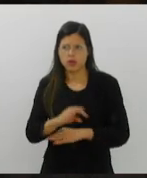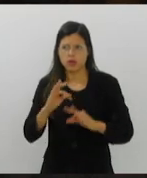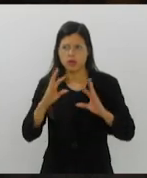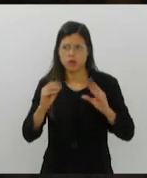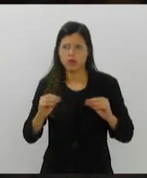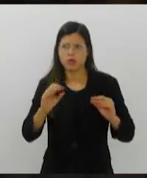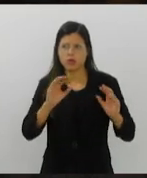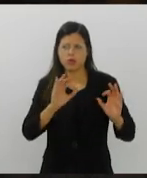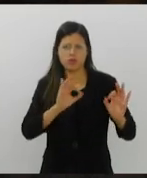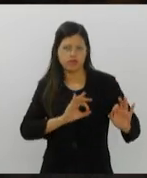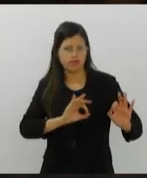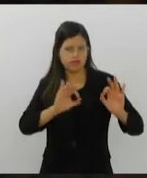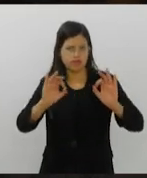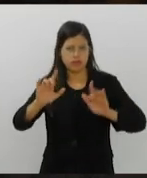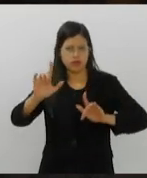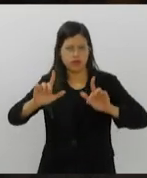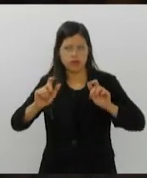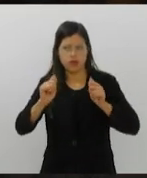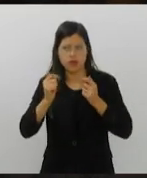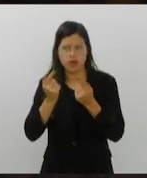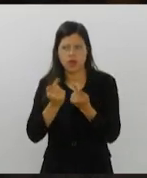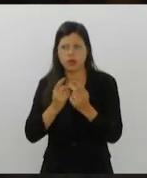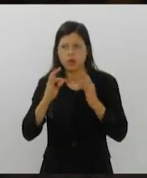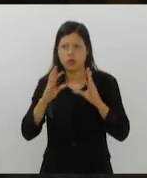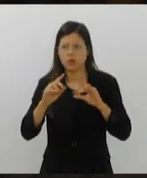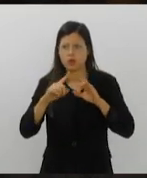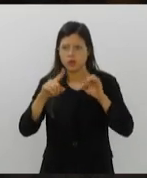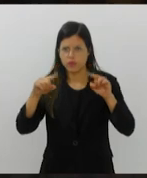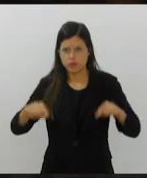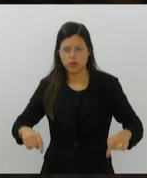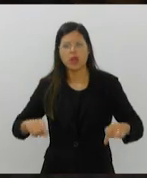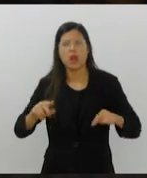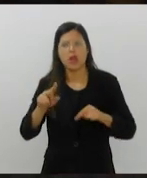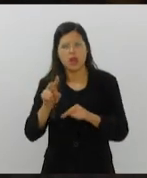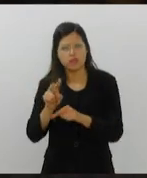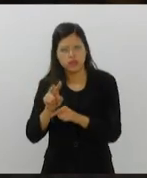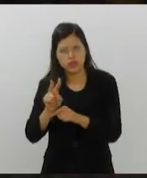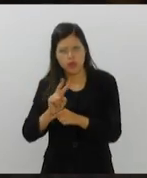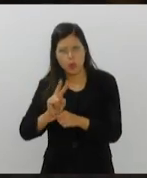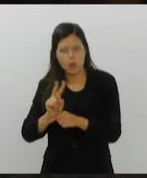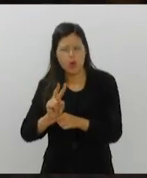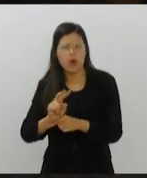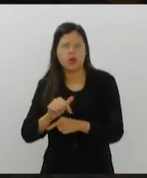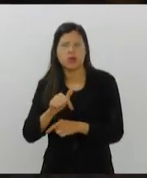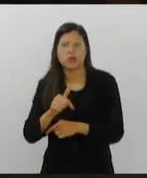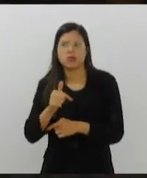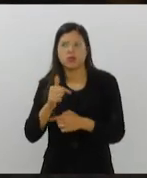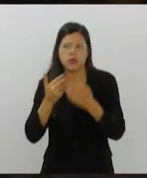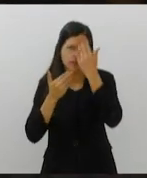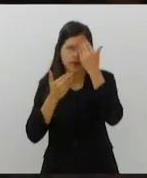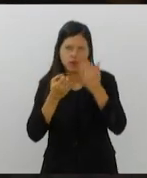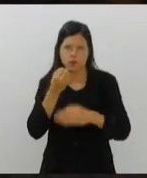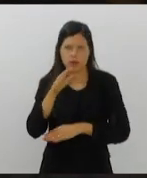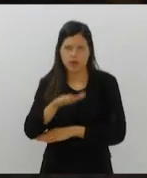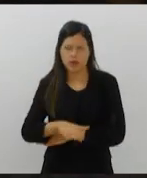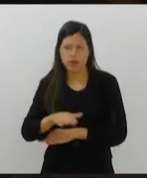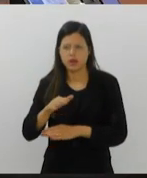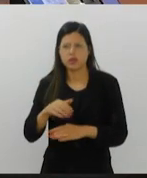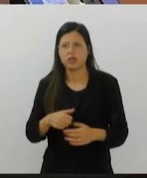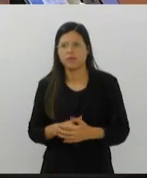assistiram através da TV Alerja, todos funcionários, todos de segurança. Tá? Obrigado aí, uma boa tarde, fique com Deus.